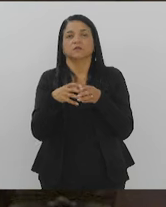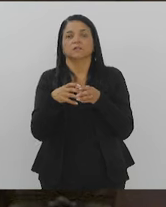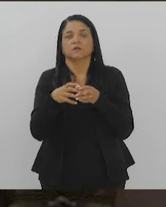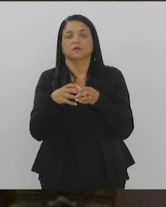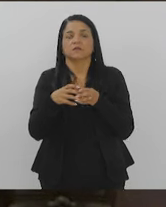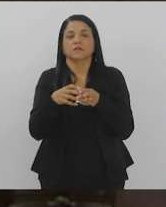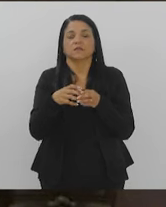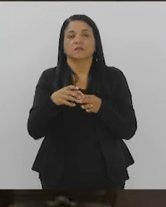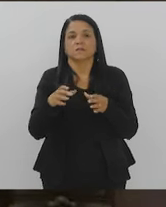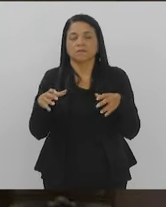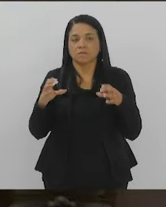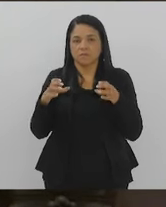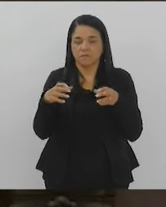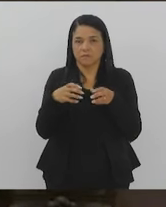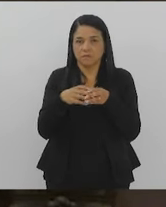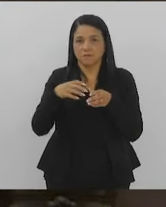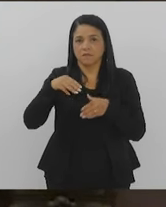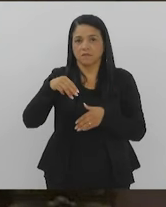Tomás Coelho,